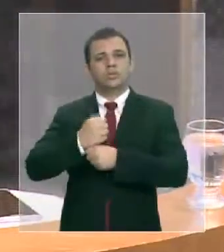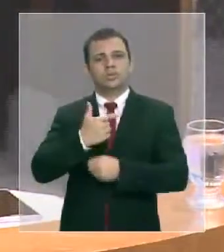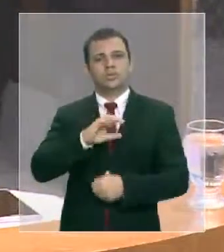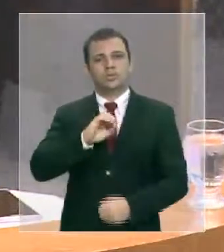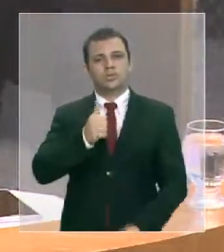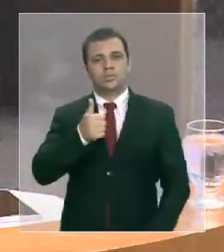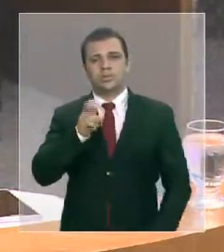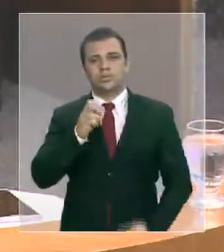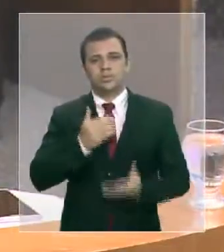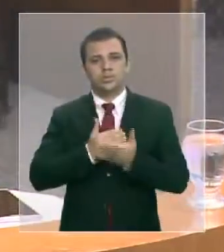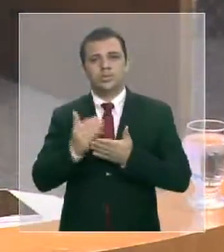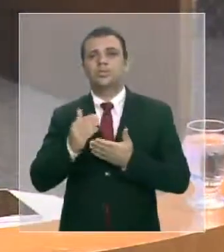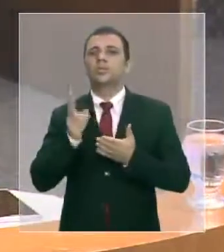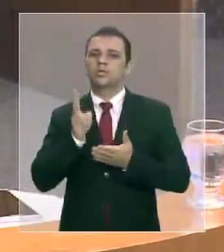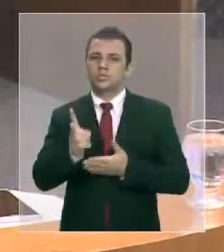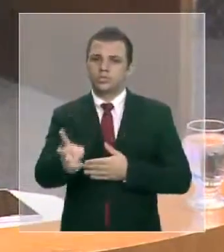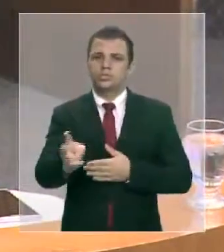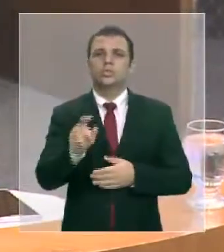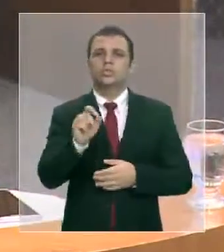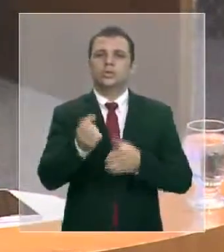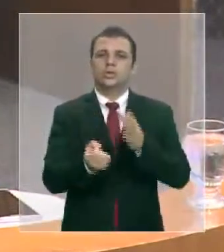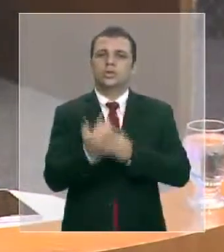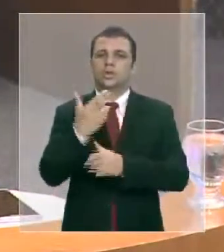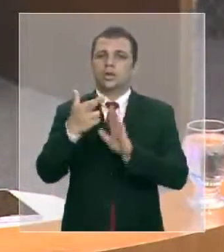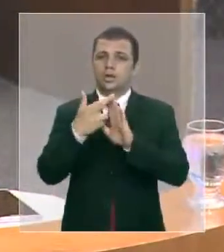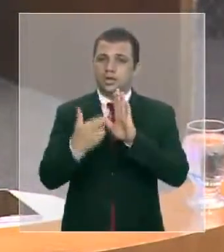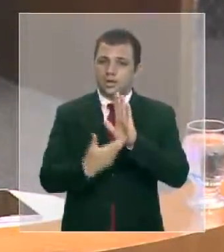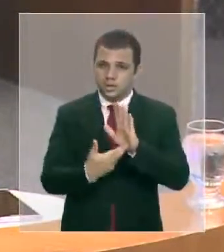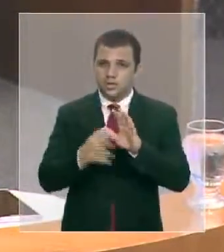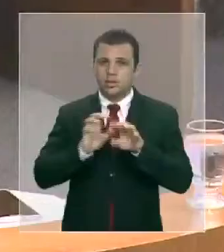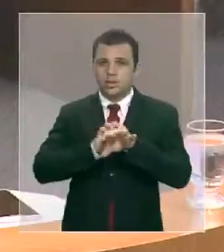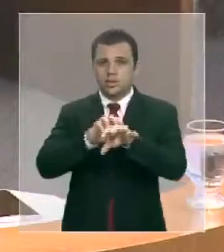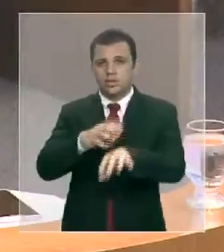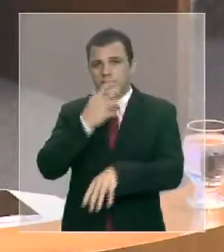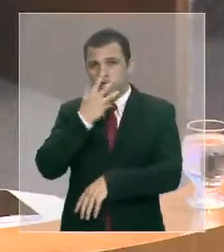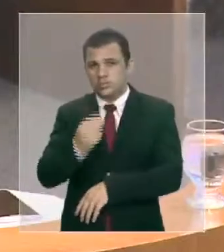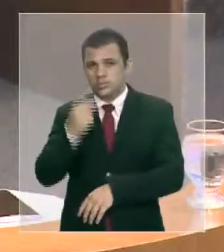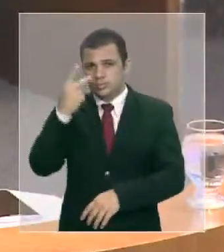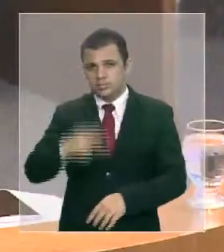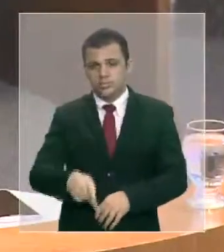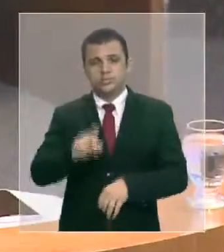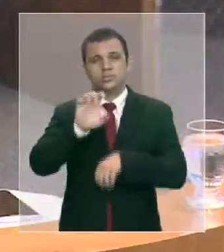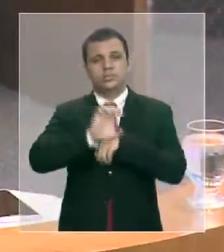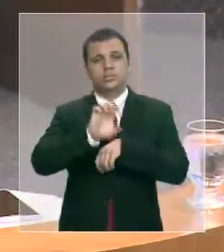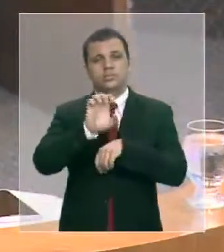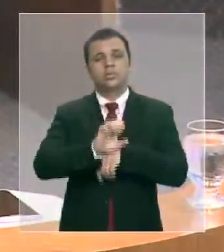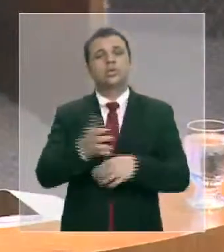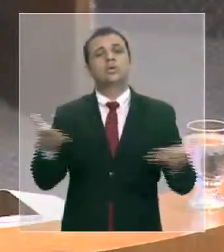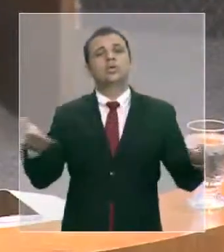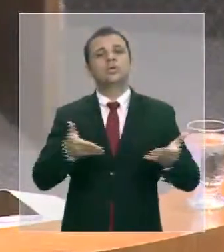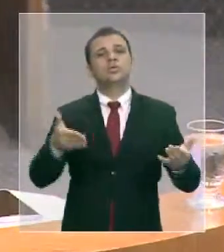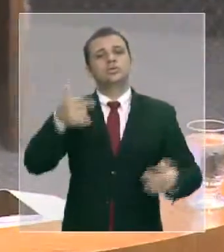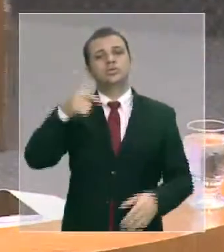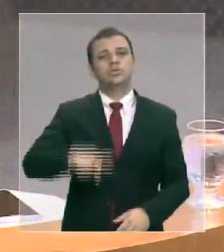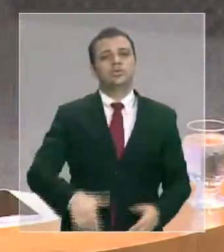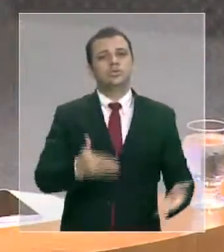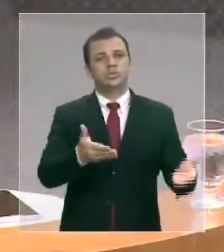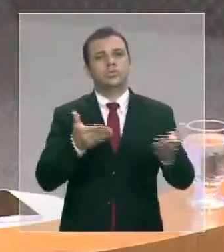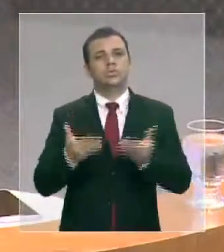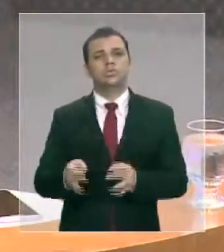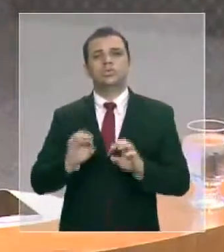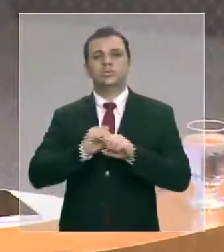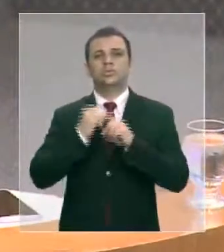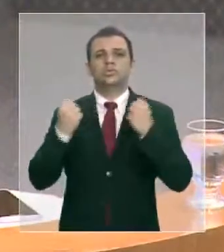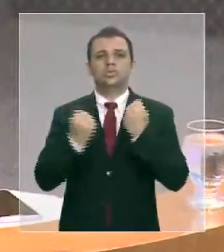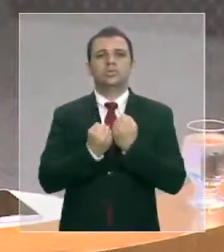pela regulamentação do transporte alternativo no Estado, mas que hoje nós vamos estar mais uma vez aqui convidando, né, a sociedade para